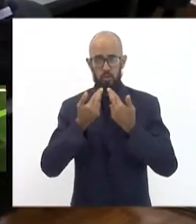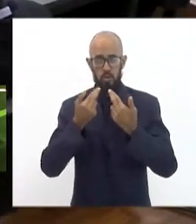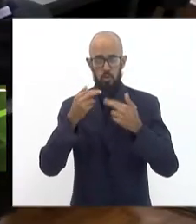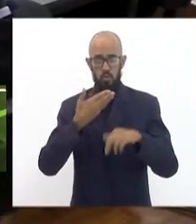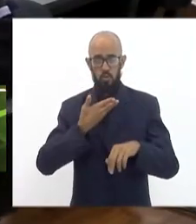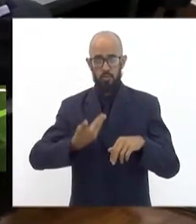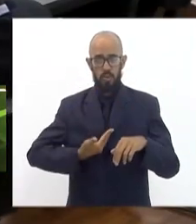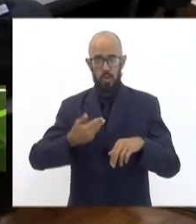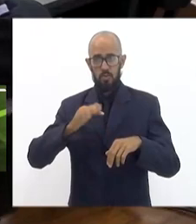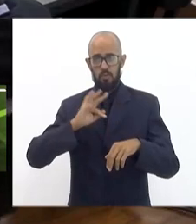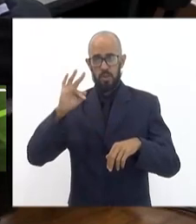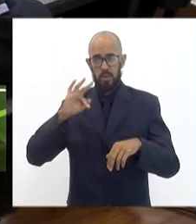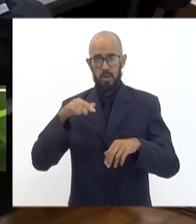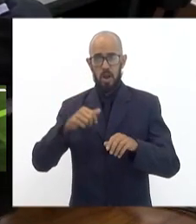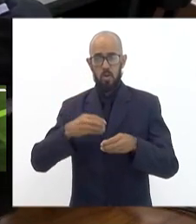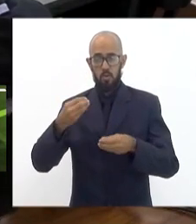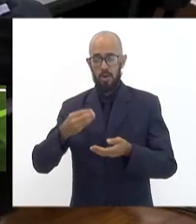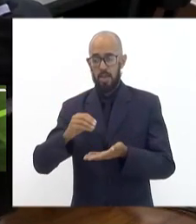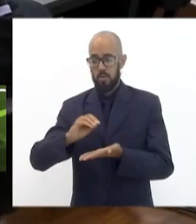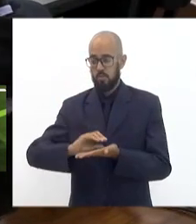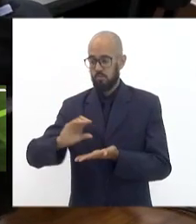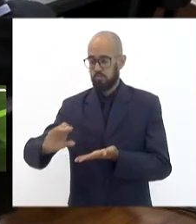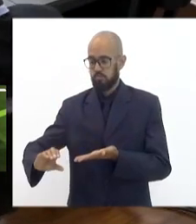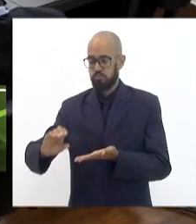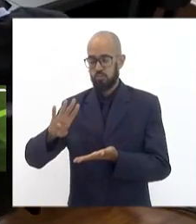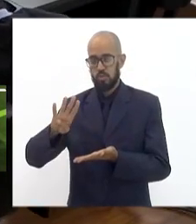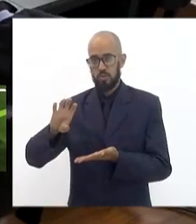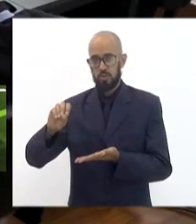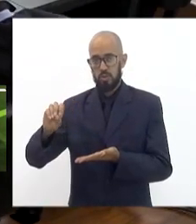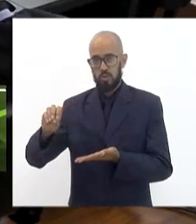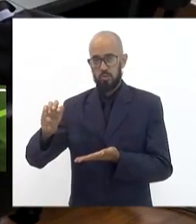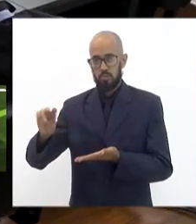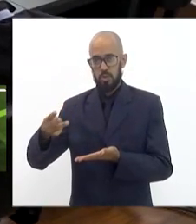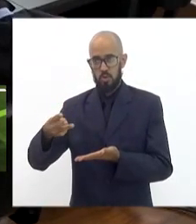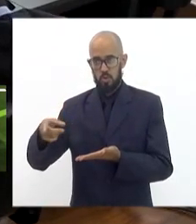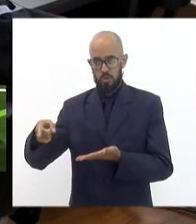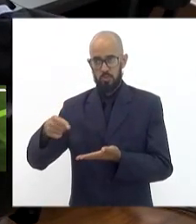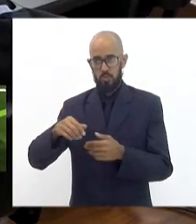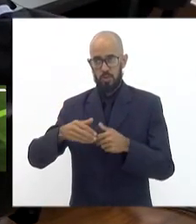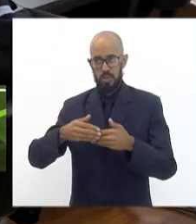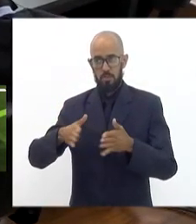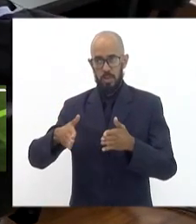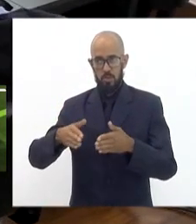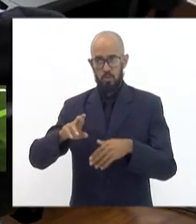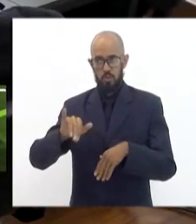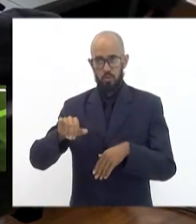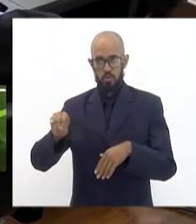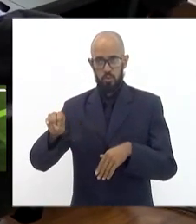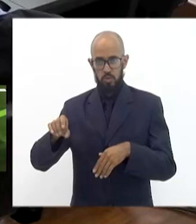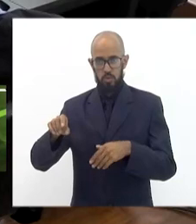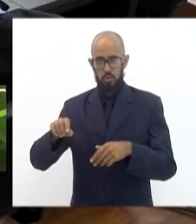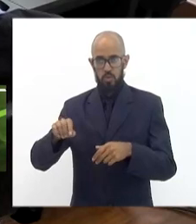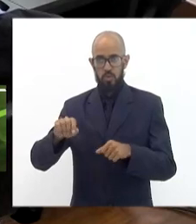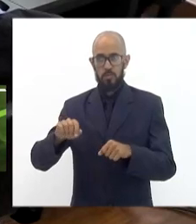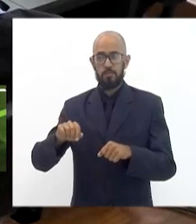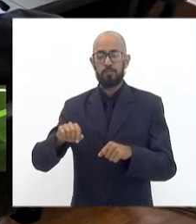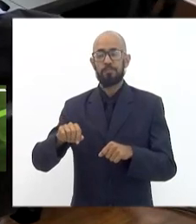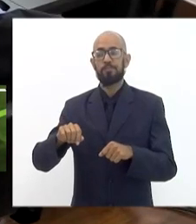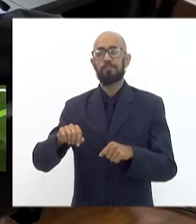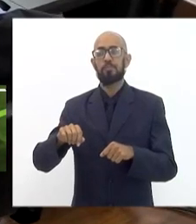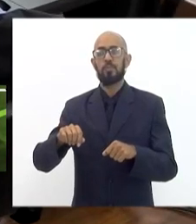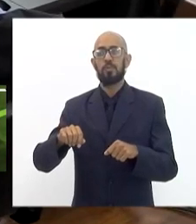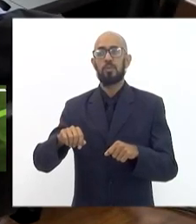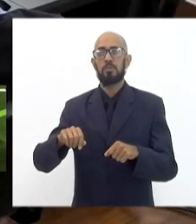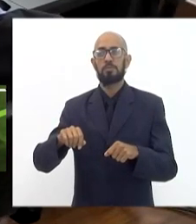se comprometeu e colocar 400 milhões para fazer abertura do juiz que você acabou de citar aqui e a recuperação do canal extravasou